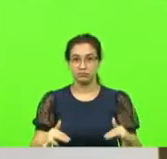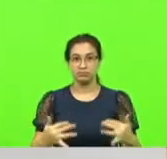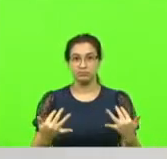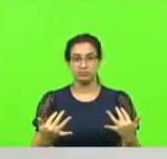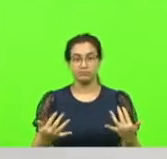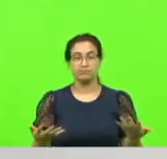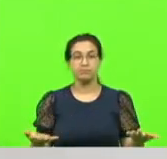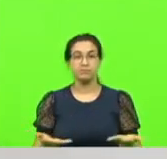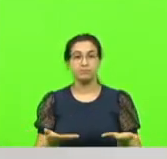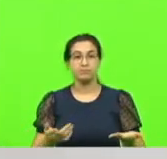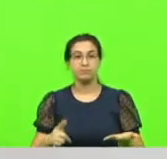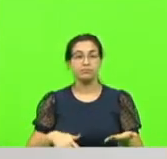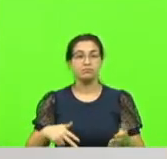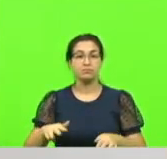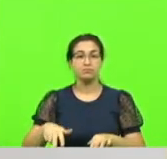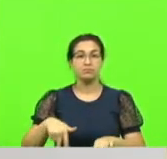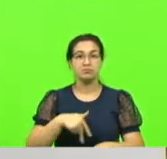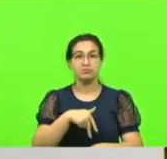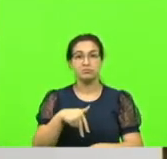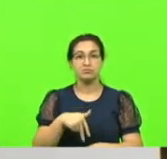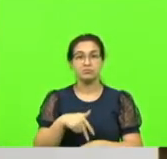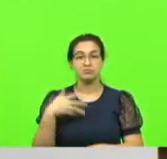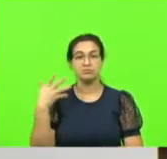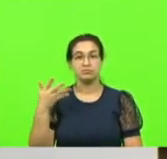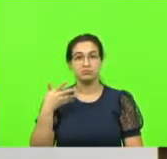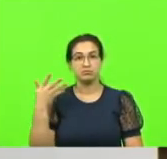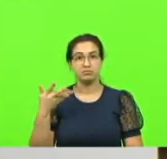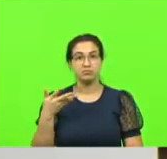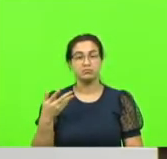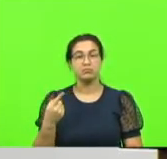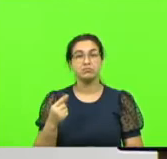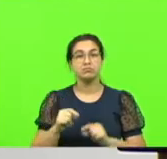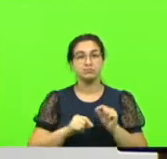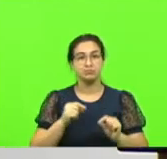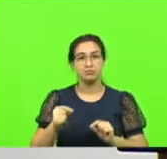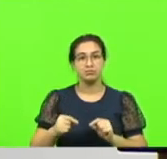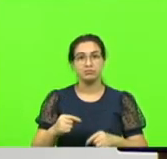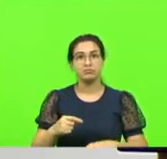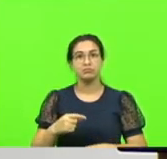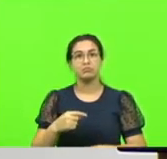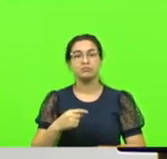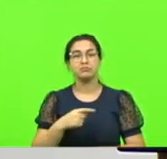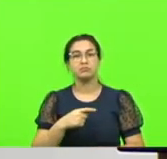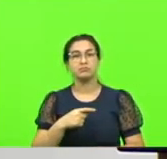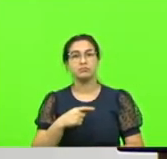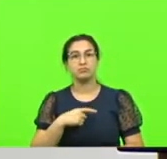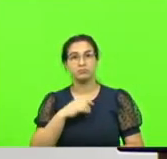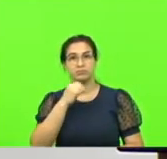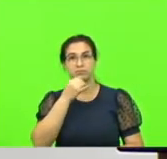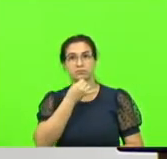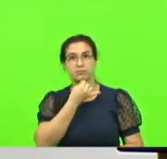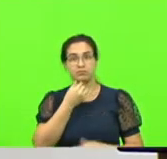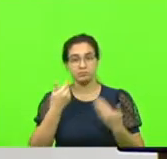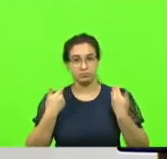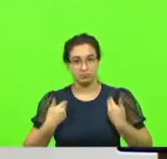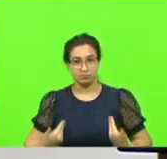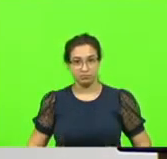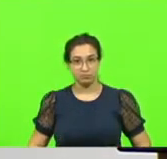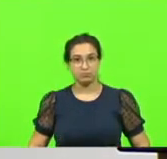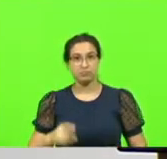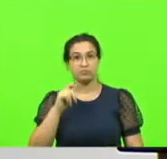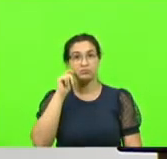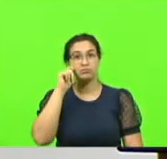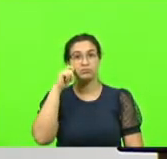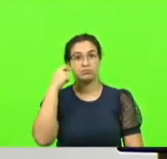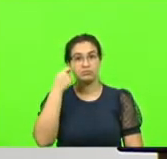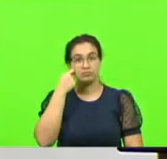hoje eu estou de luto e essa minha roupa escura não